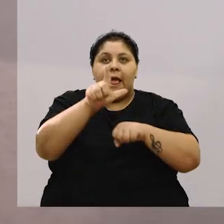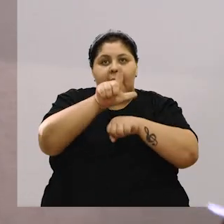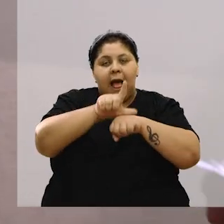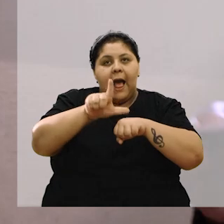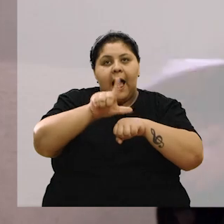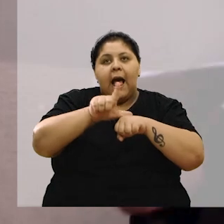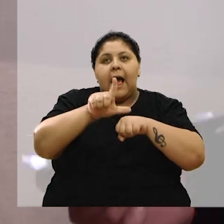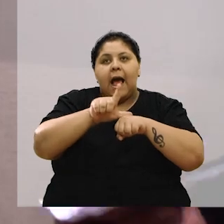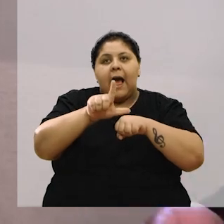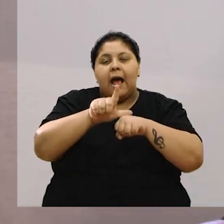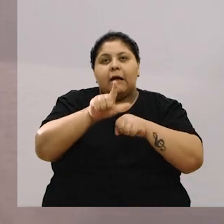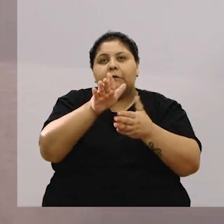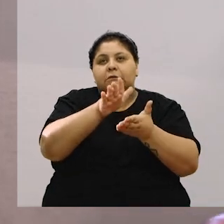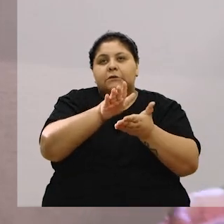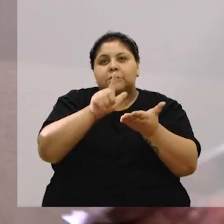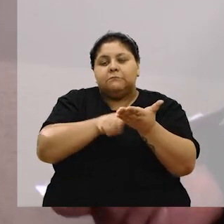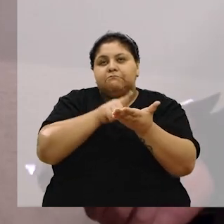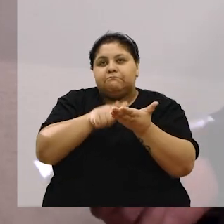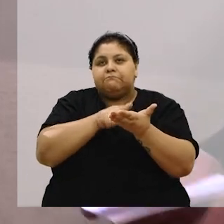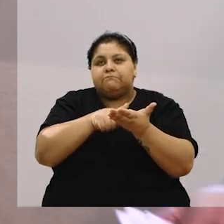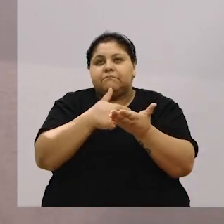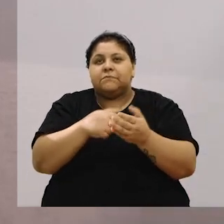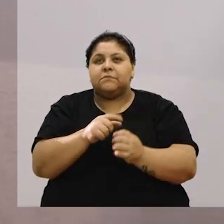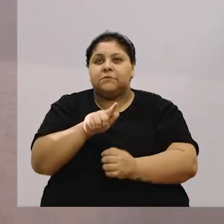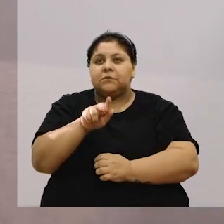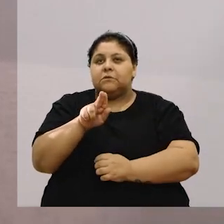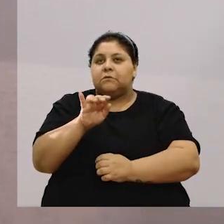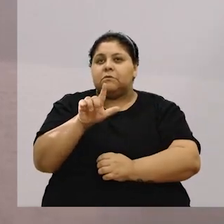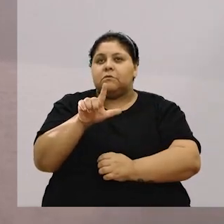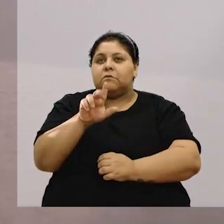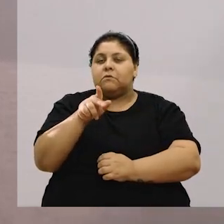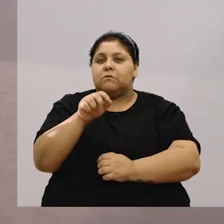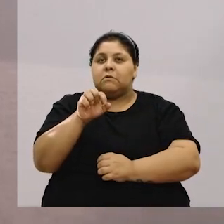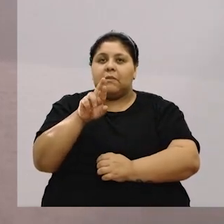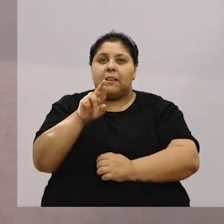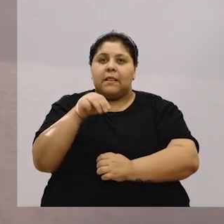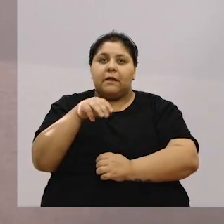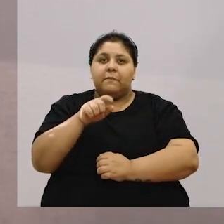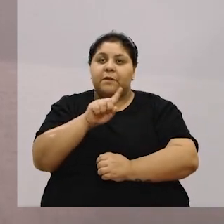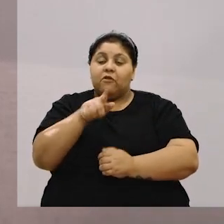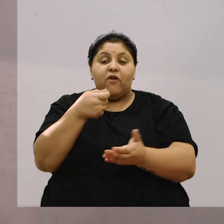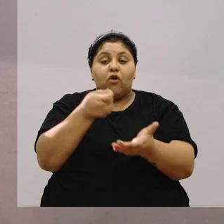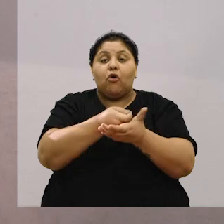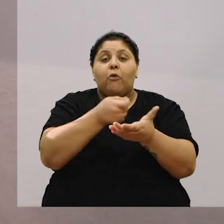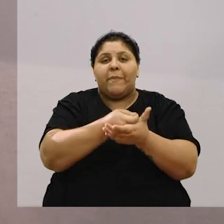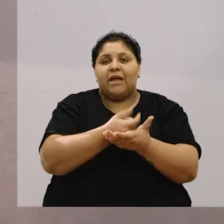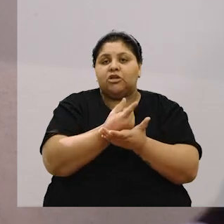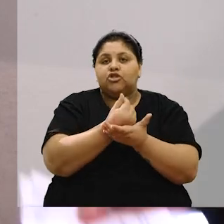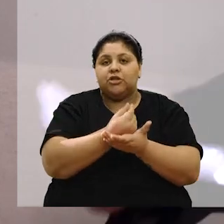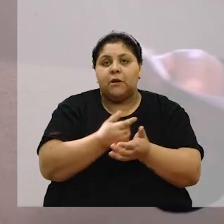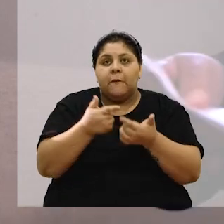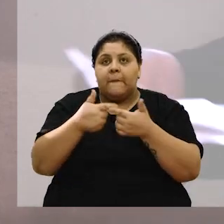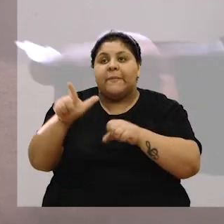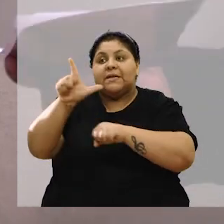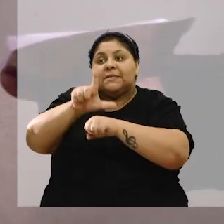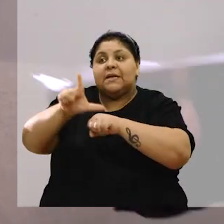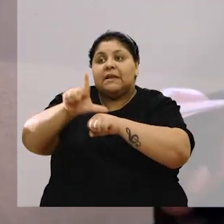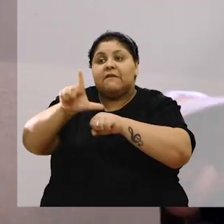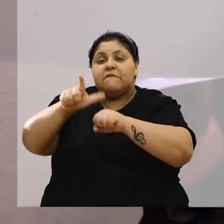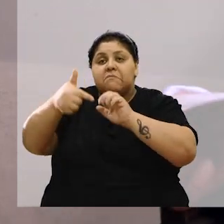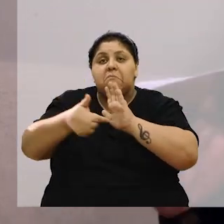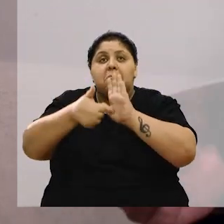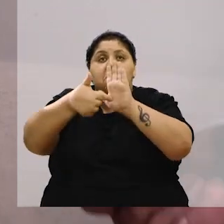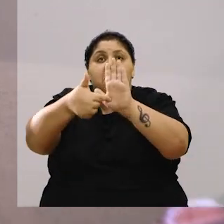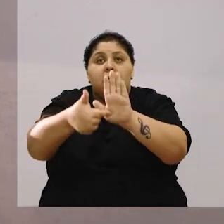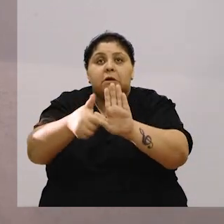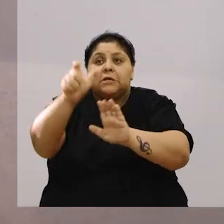coquetel, a própria livraria que vai sediar. O Guilherme aqui dificilmente vai cobrar para fazer um lançamento, mas, enfim, a livraria dele